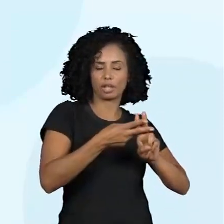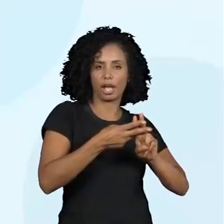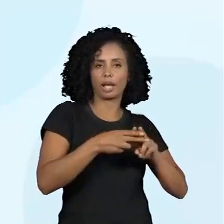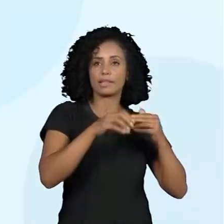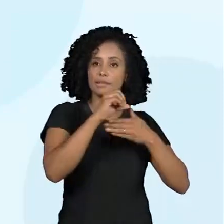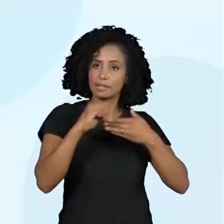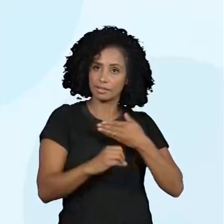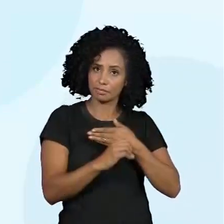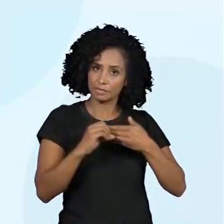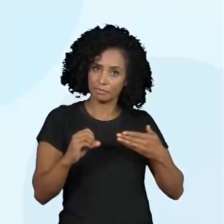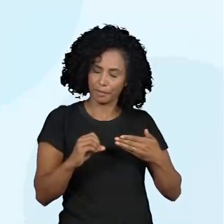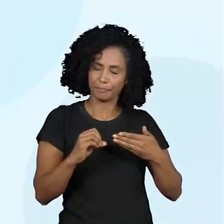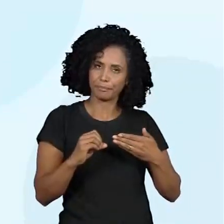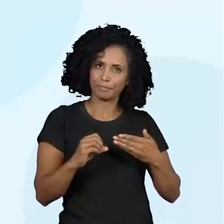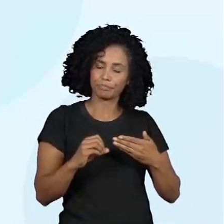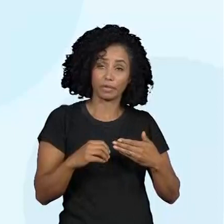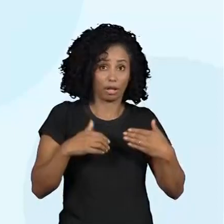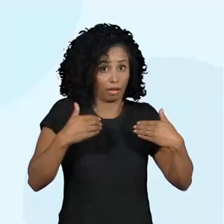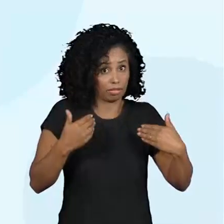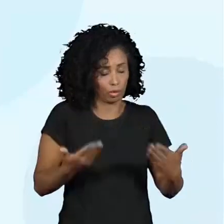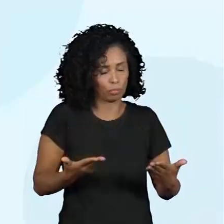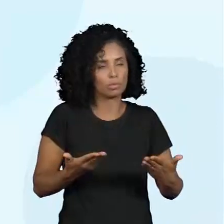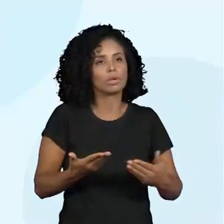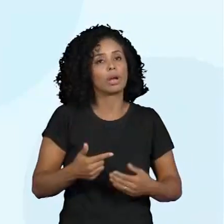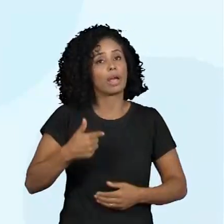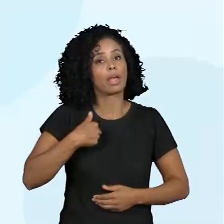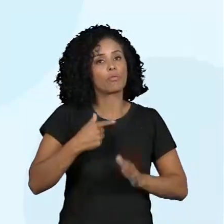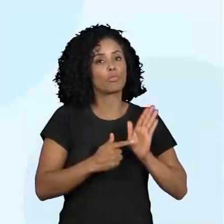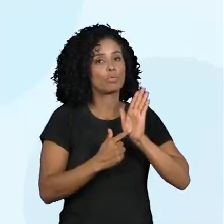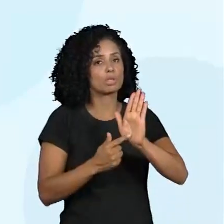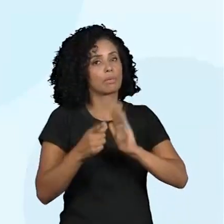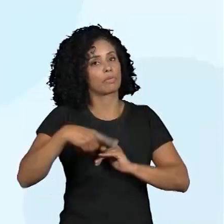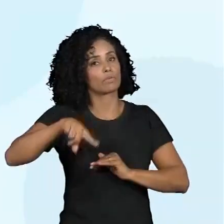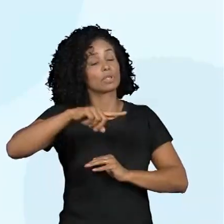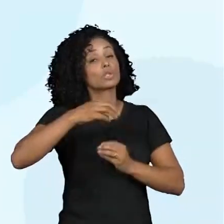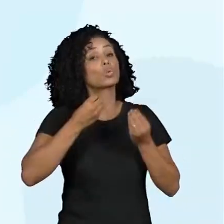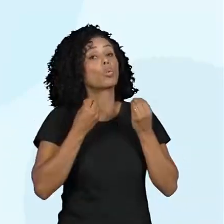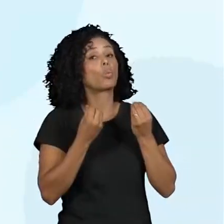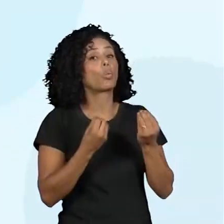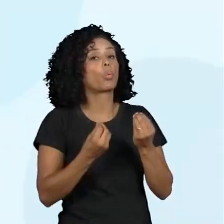CMSP. Isso, gente, vou deixar aqui escrito, são